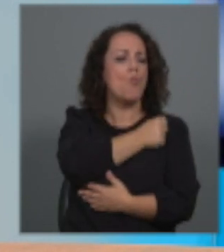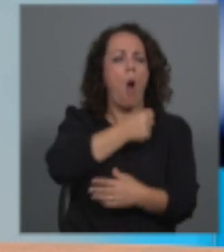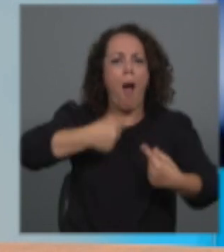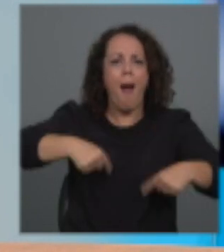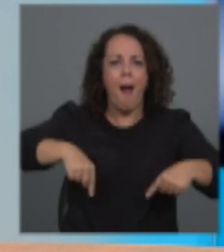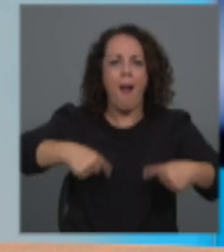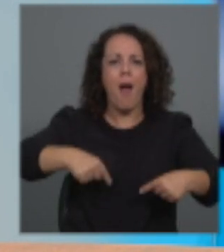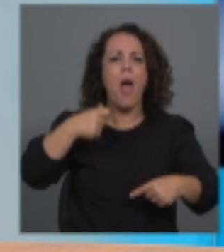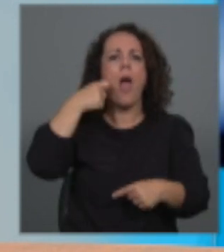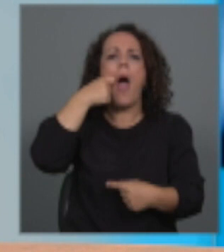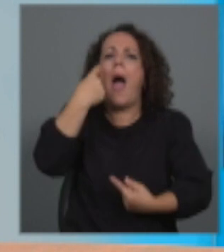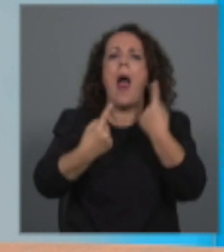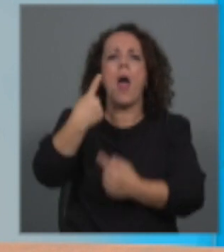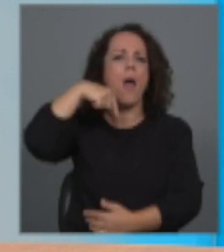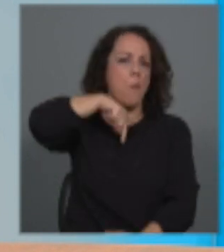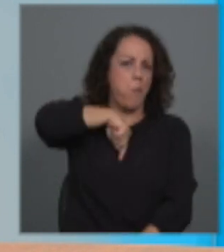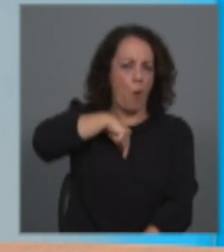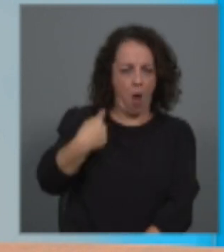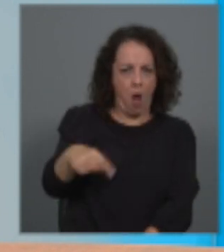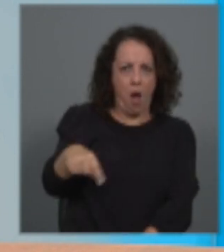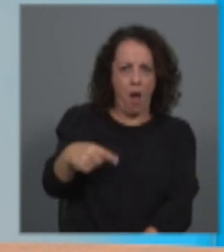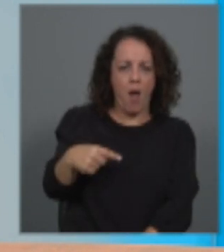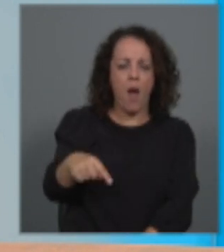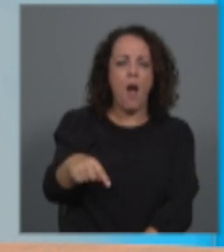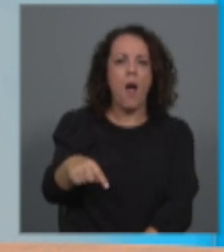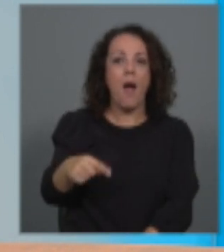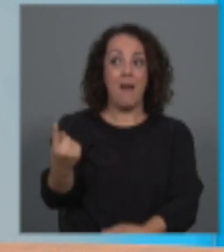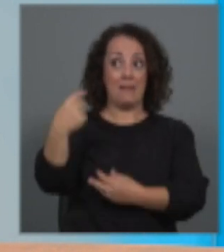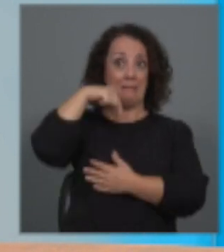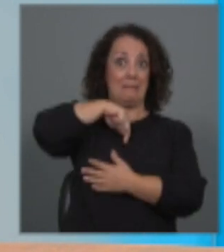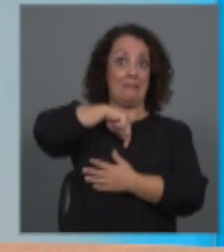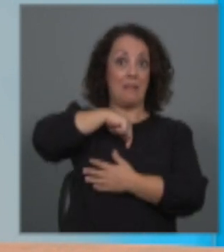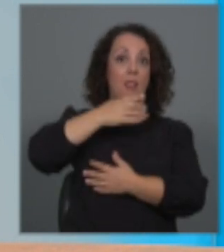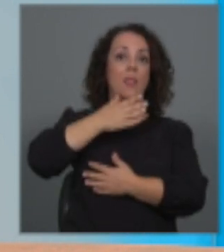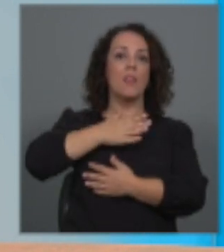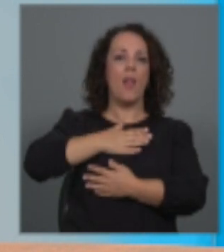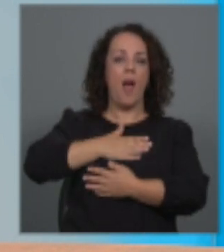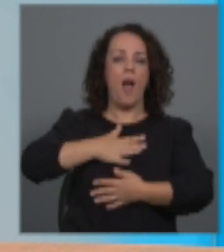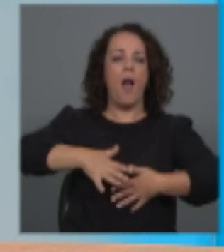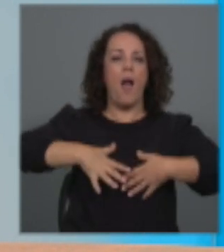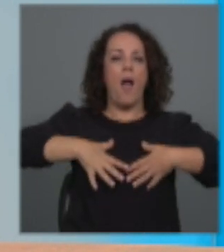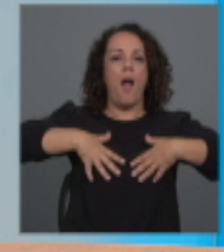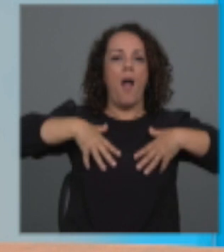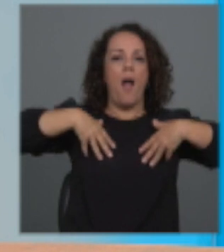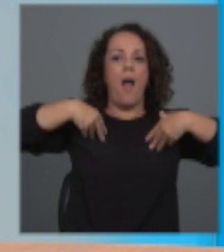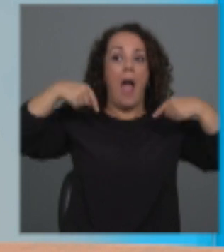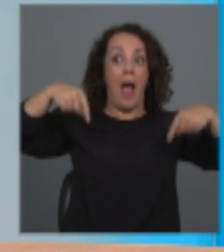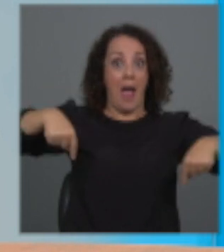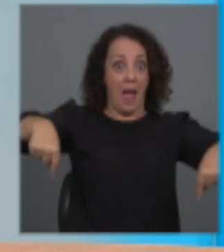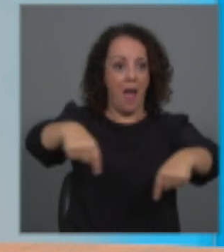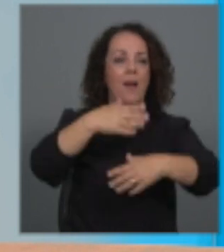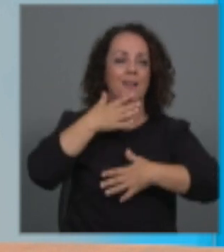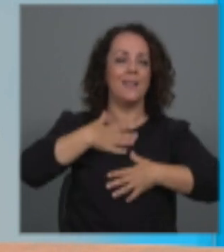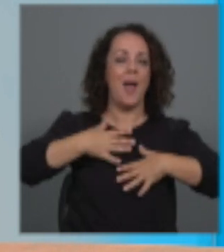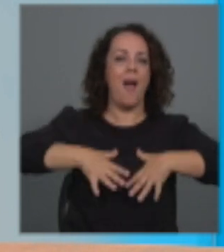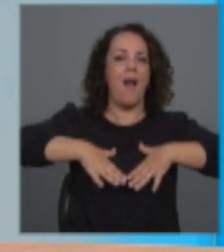Habitados por alguém que nos enche com a sua presença. Uma